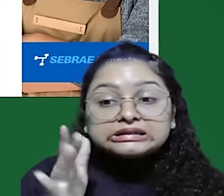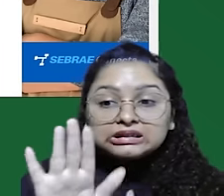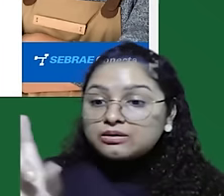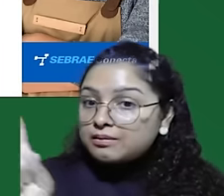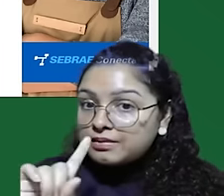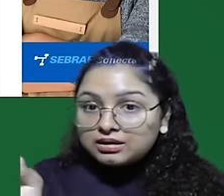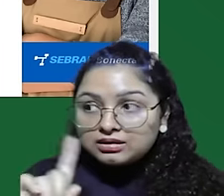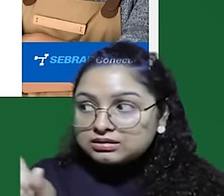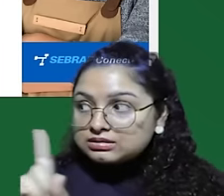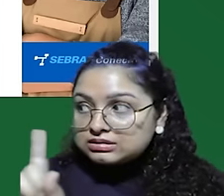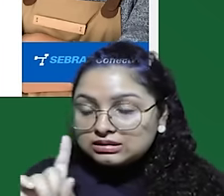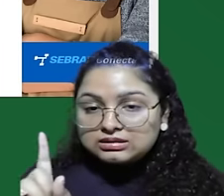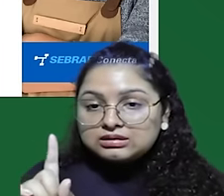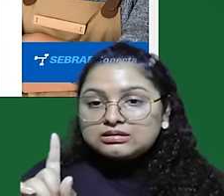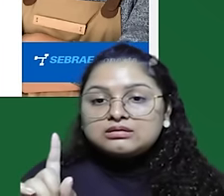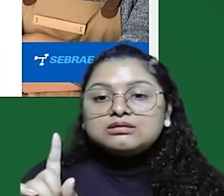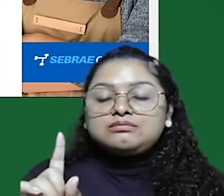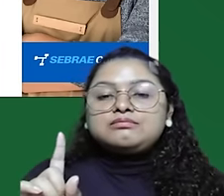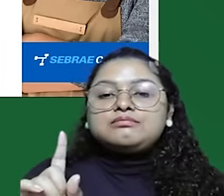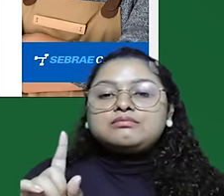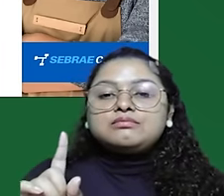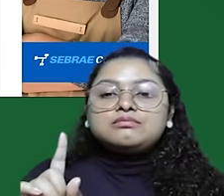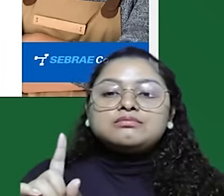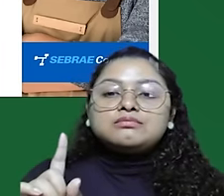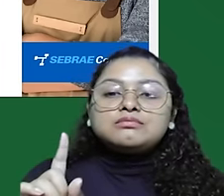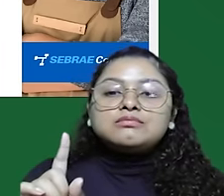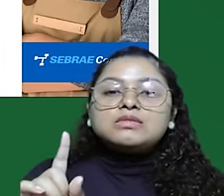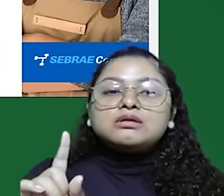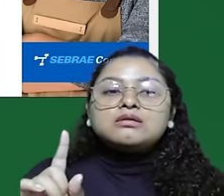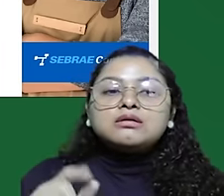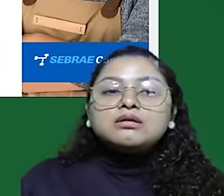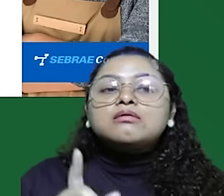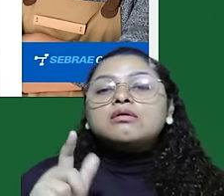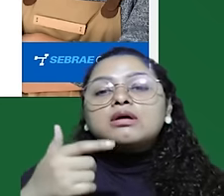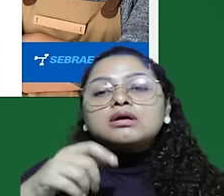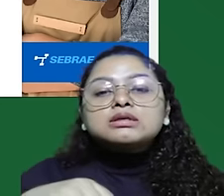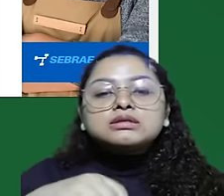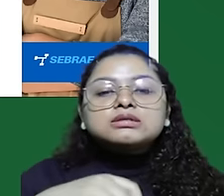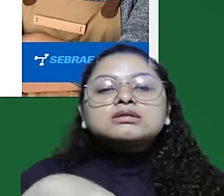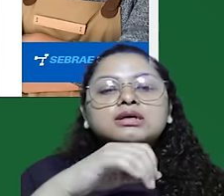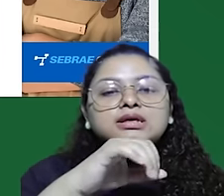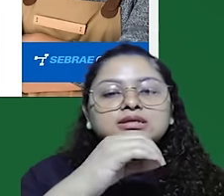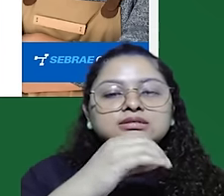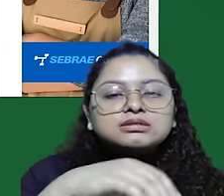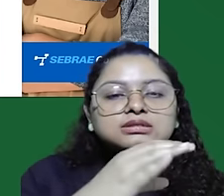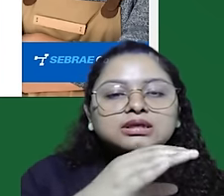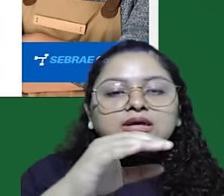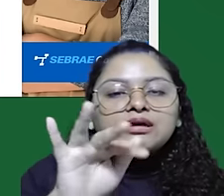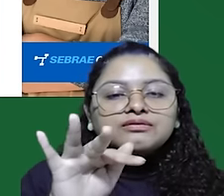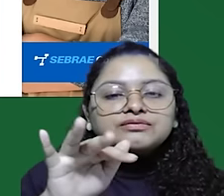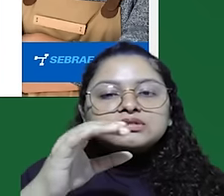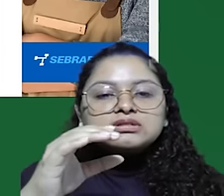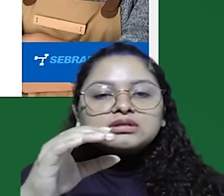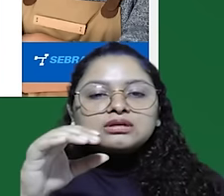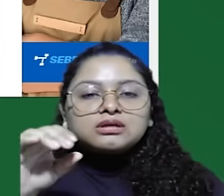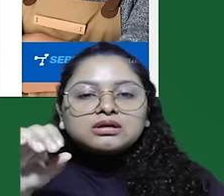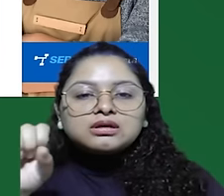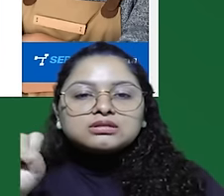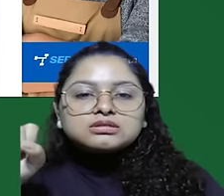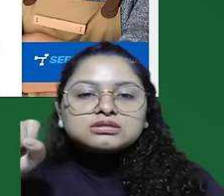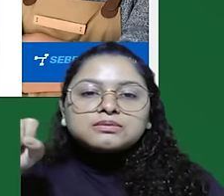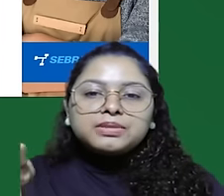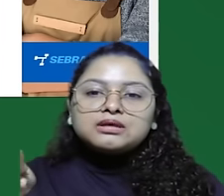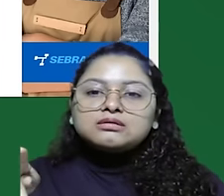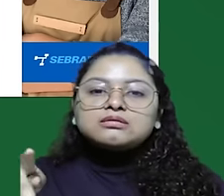aqui mas eh e também né a cfp ela seja de fato de compra de aquisição você